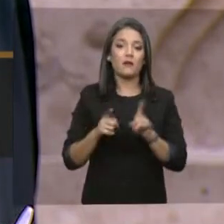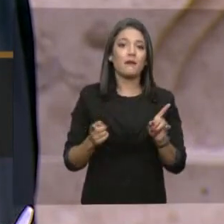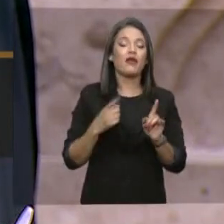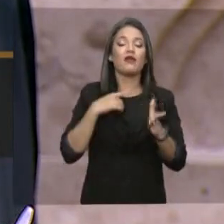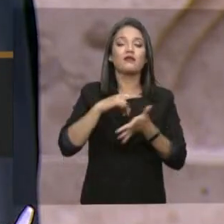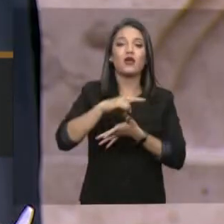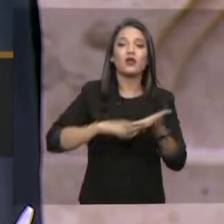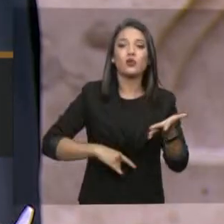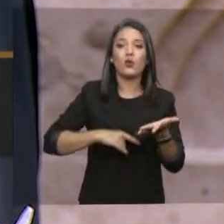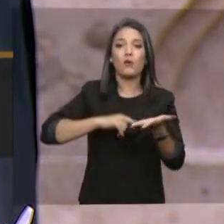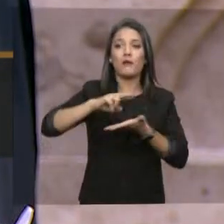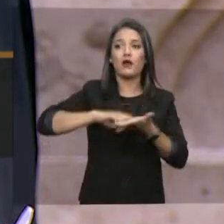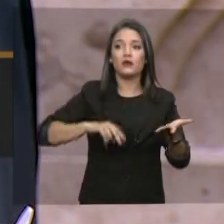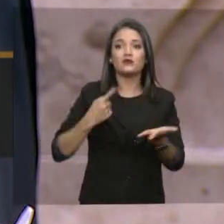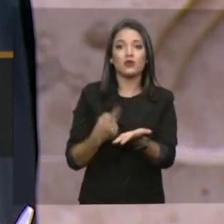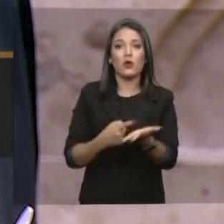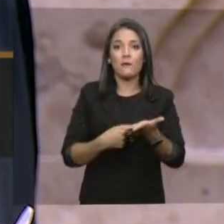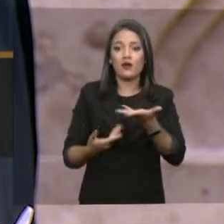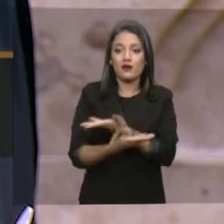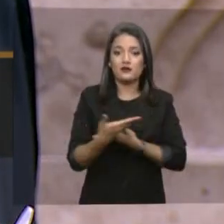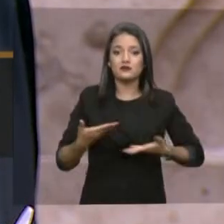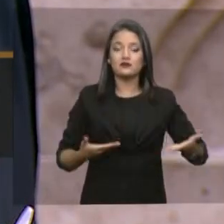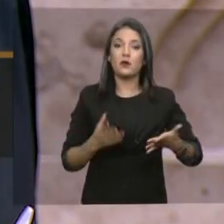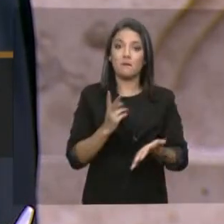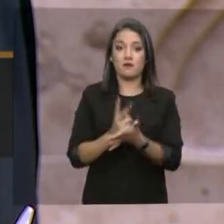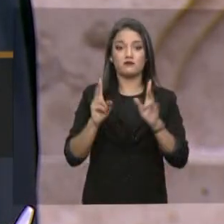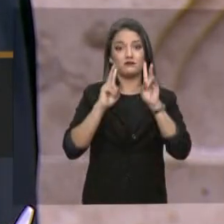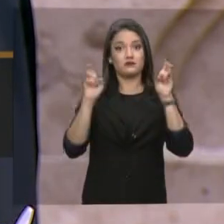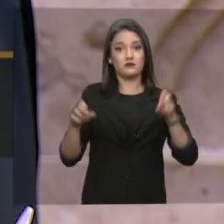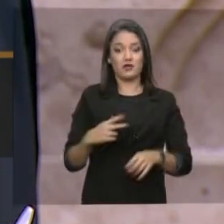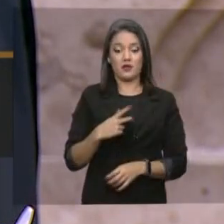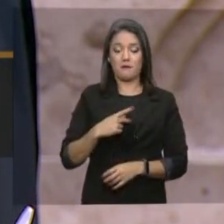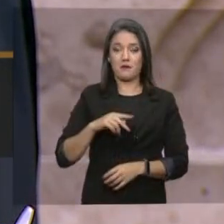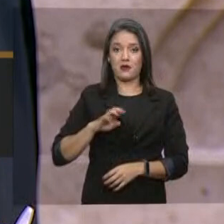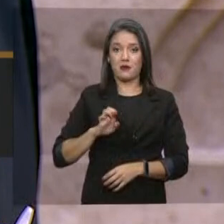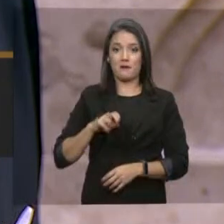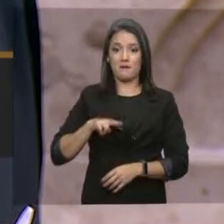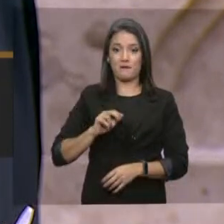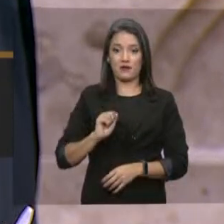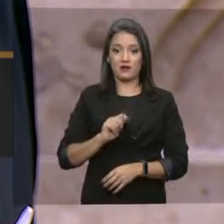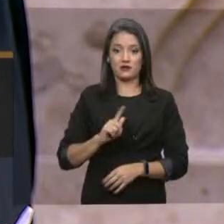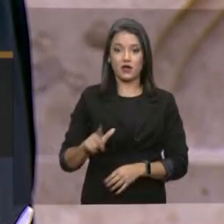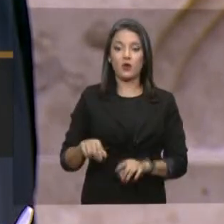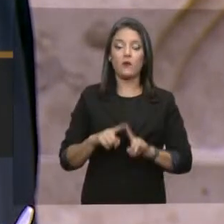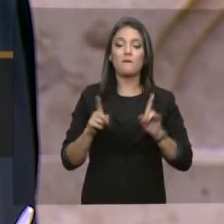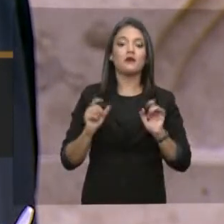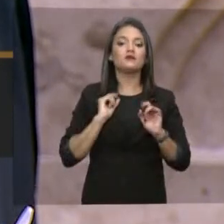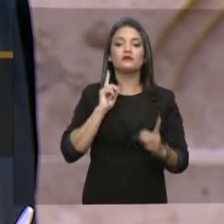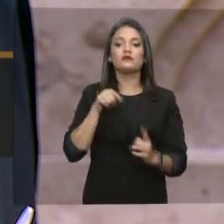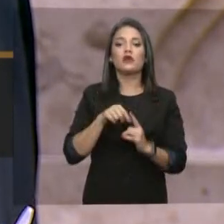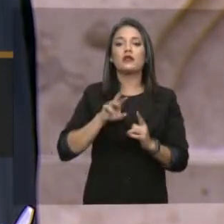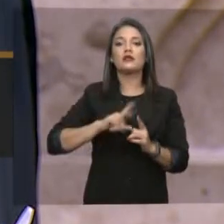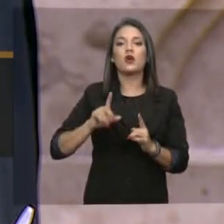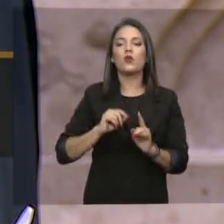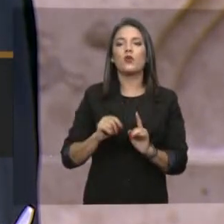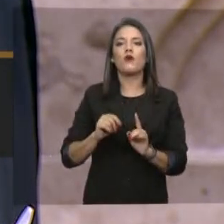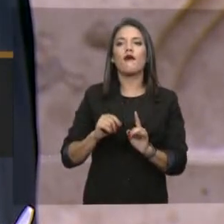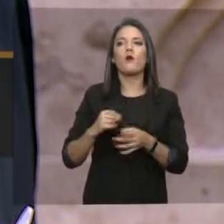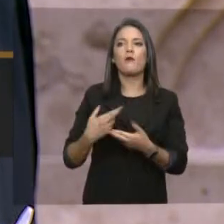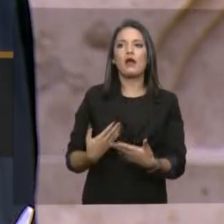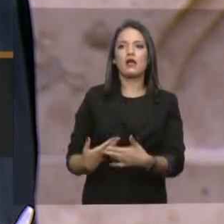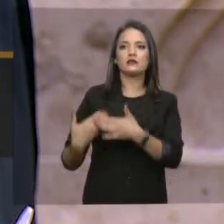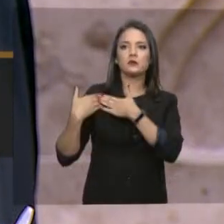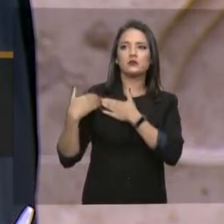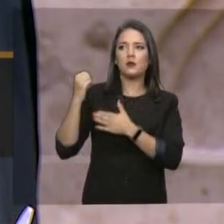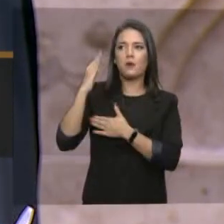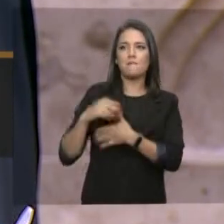cooperação internacional, ainda que em matéria penal, aqui sob exame, né, cujo objeto não é direito de punir do Estado brasileiro,